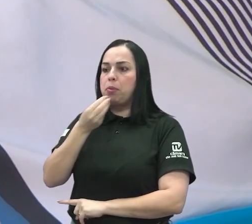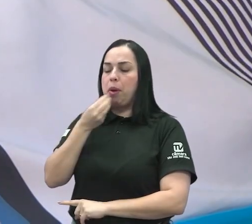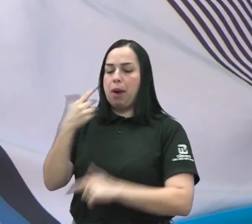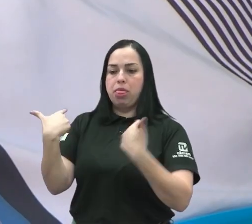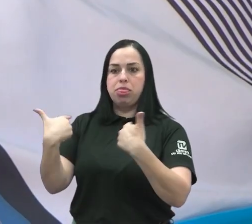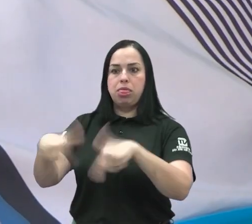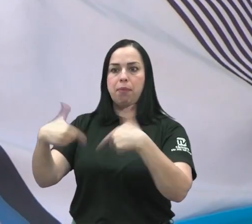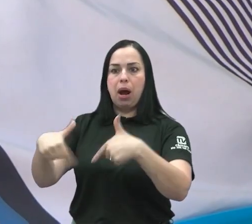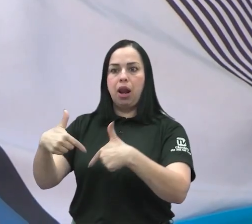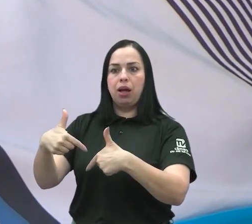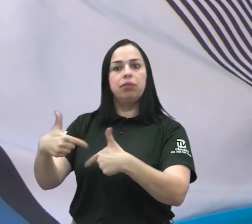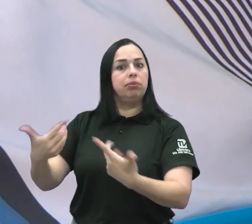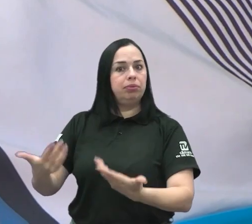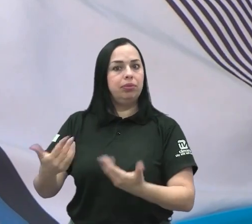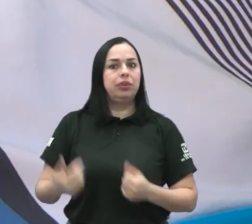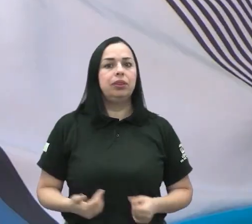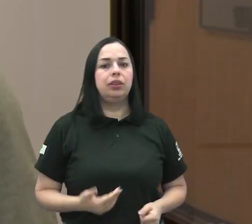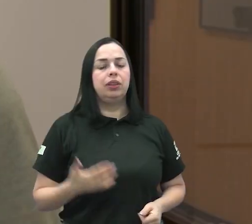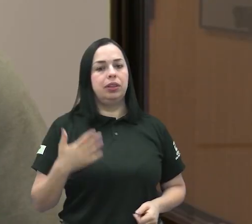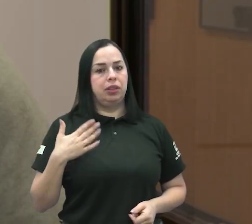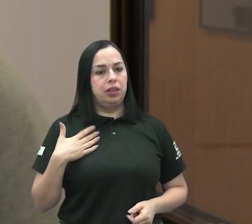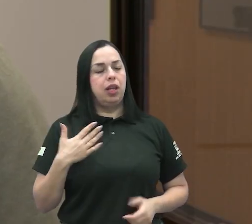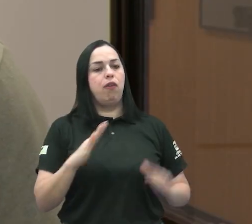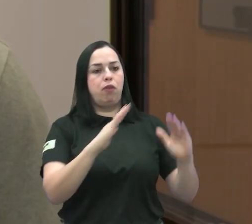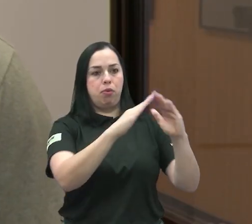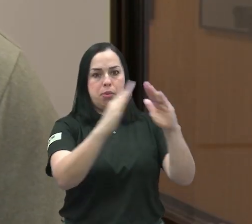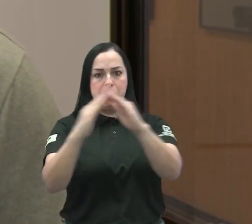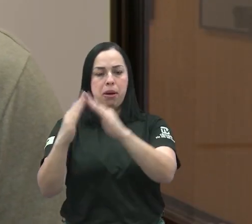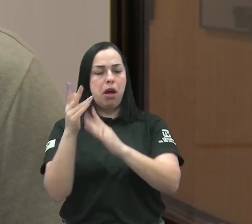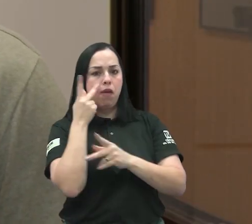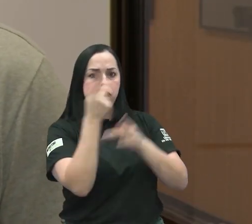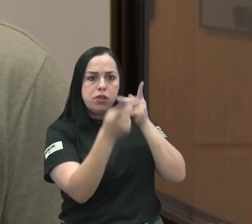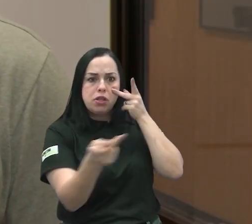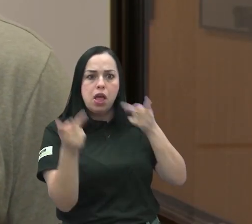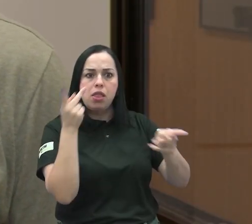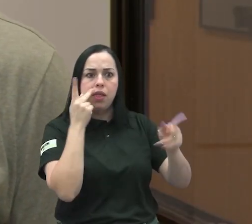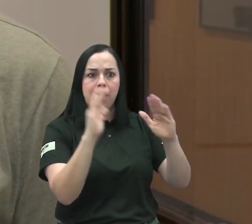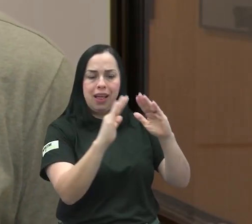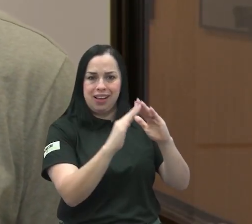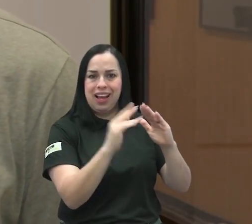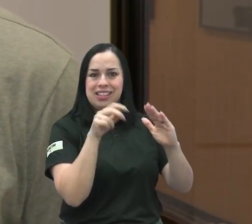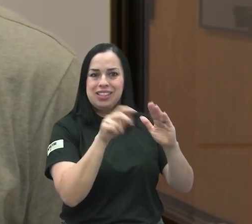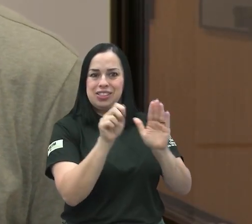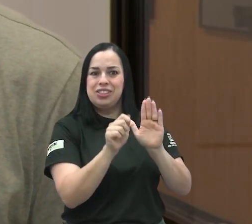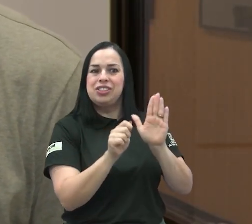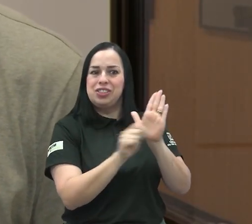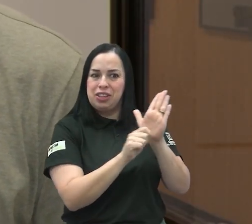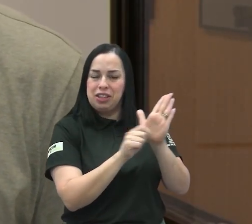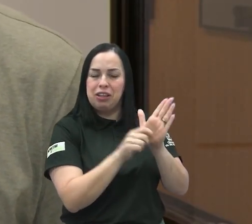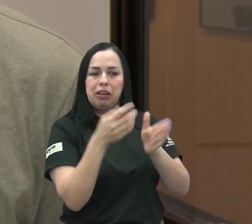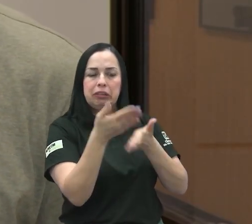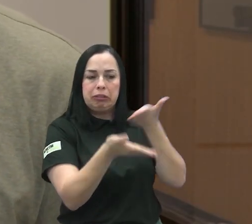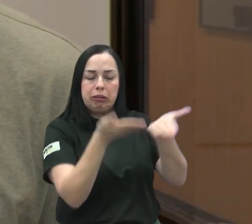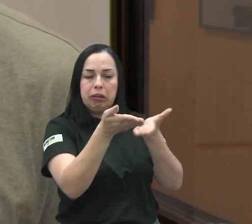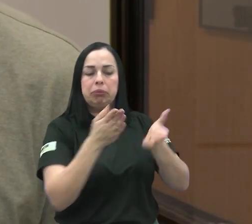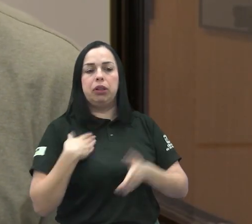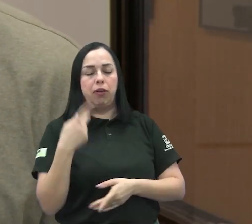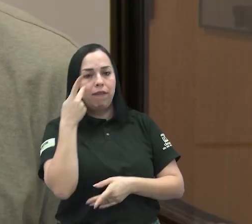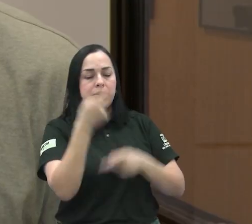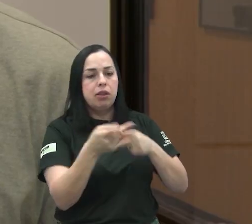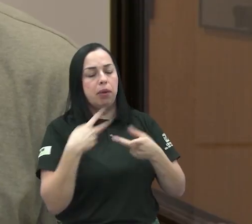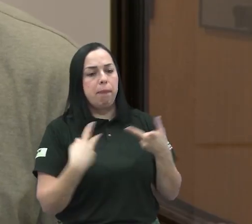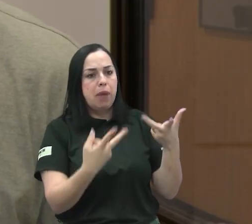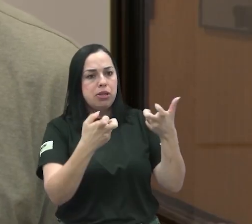uma oportunidade digna de emprego. Eu visito várias clínicas, até os CAPs mesmo, e a gente vê a grande